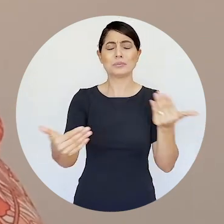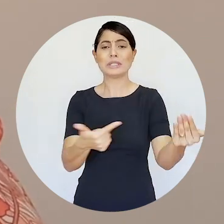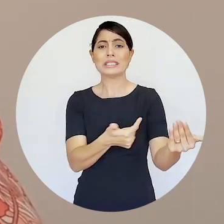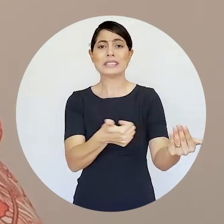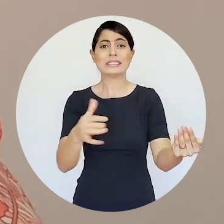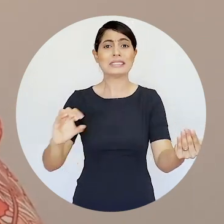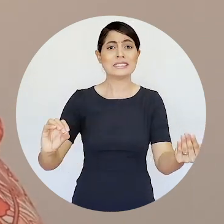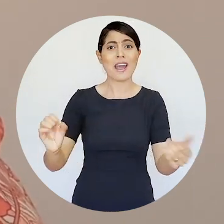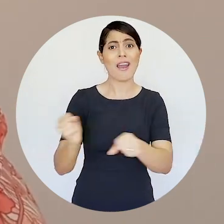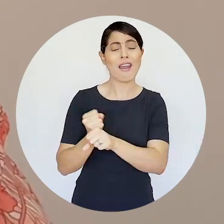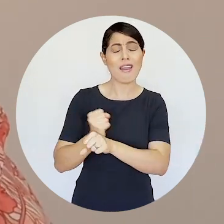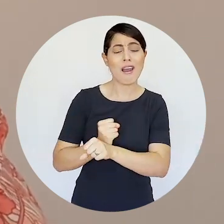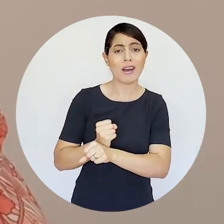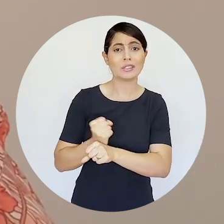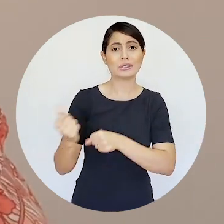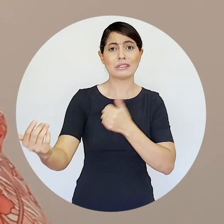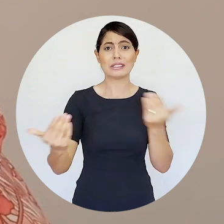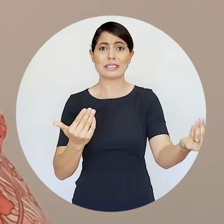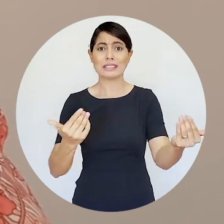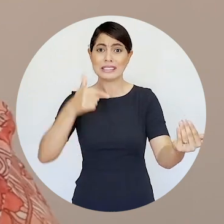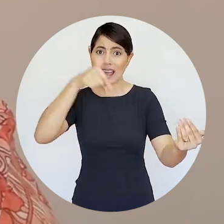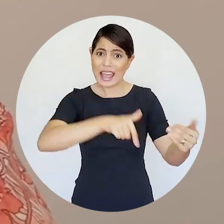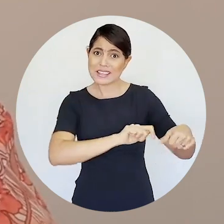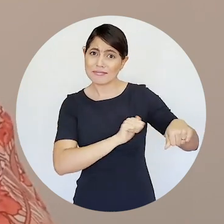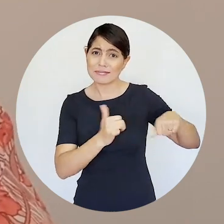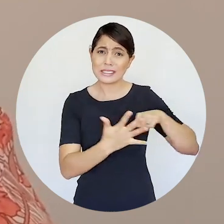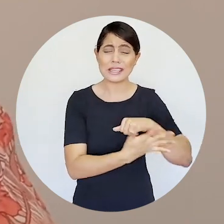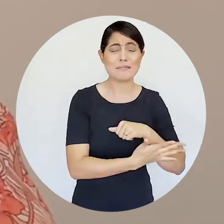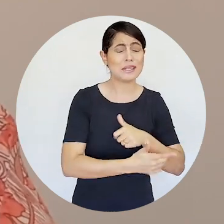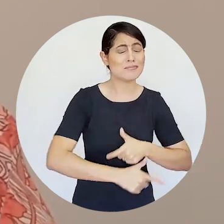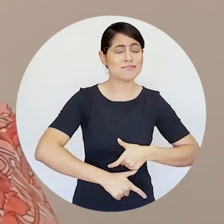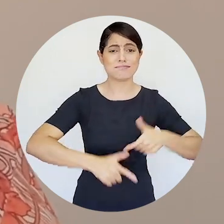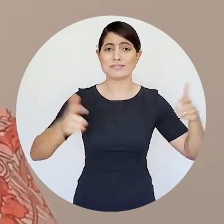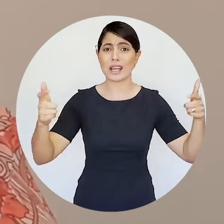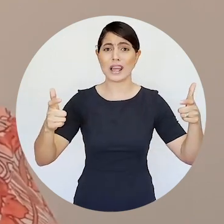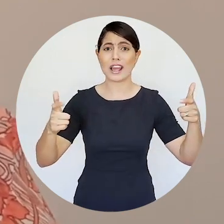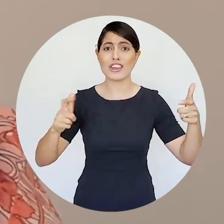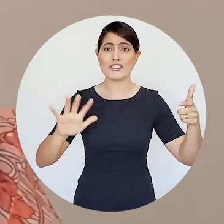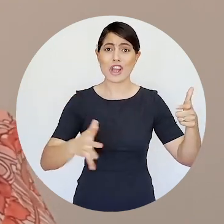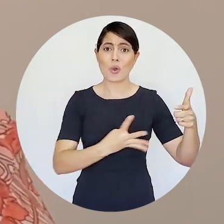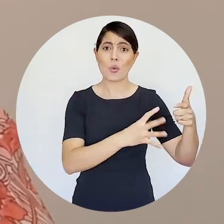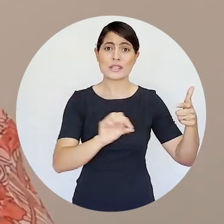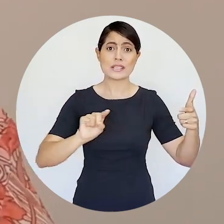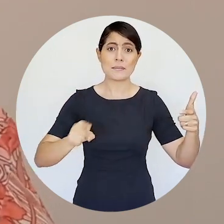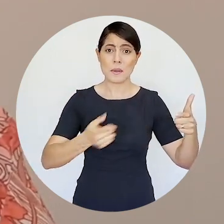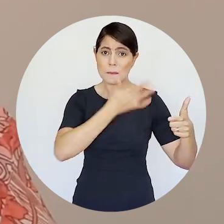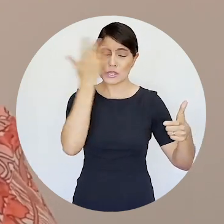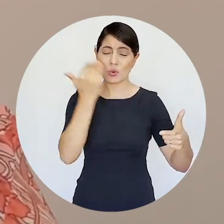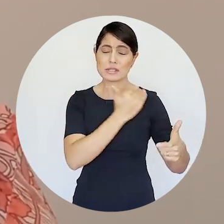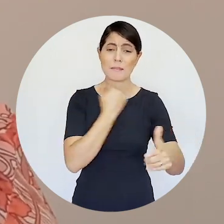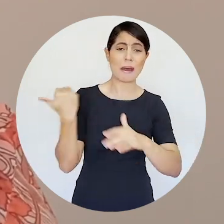últimos 100 anos, que já dizimou mais de 400 mil vidas em todo o mundo.